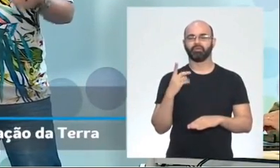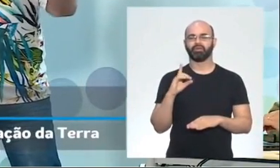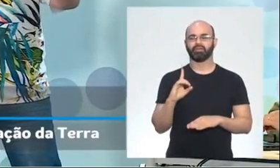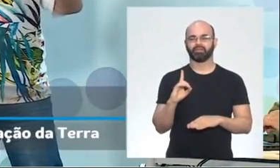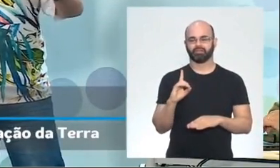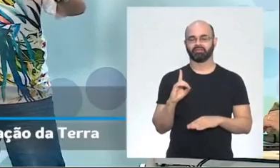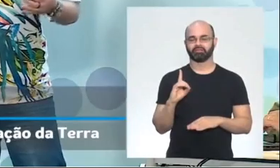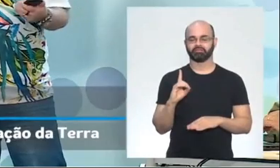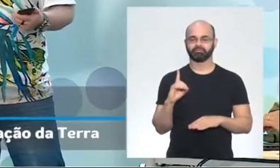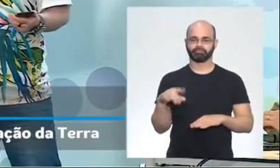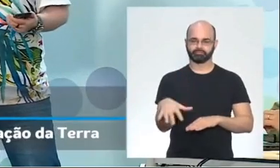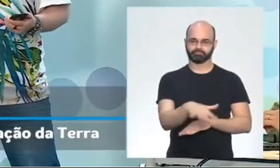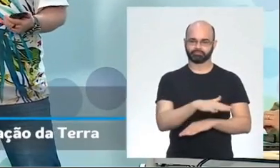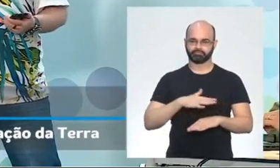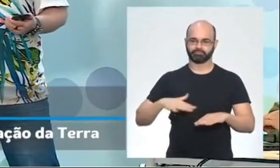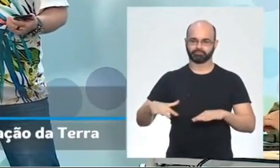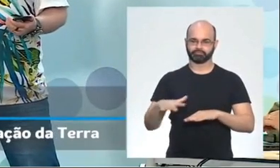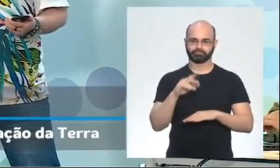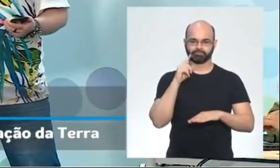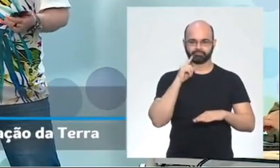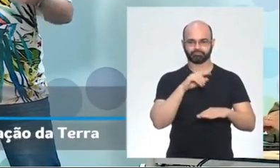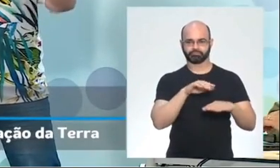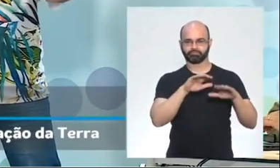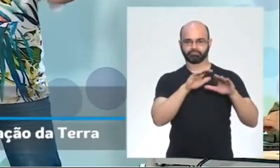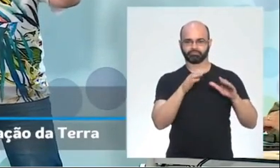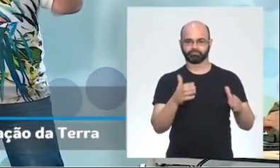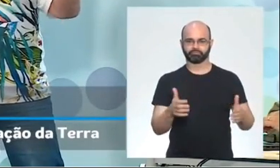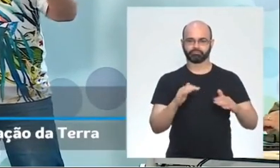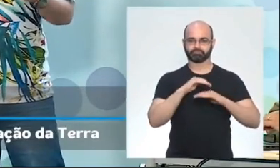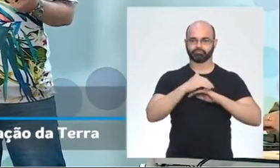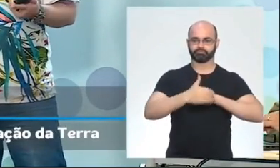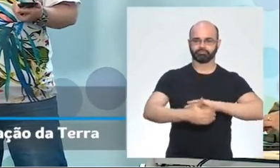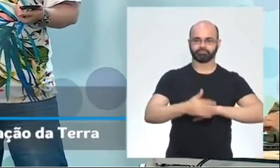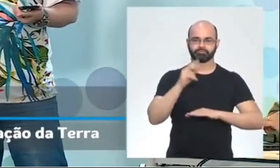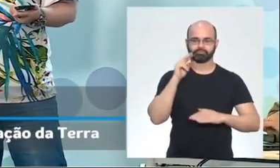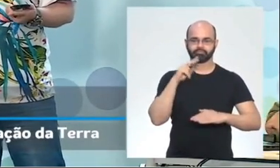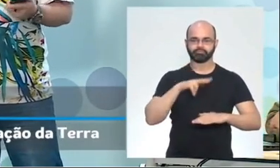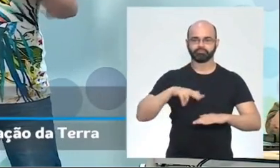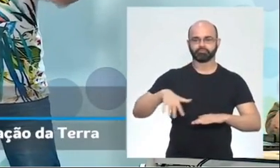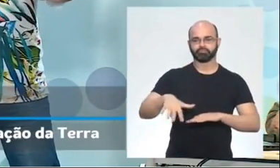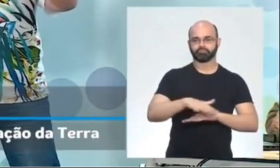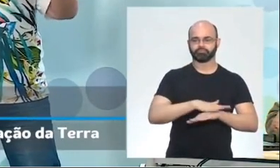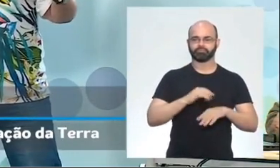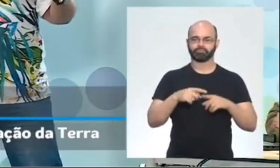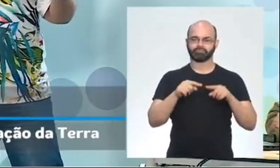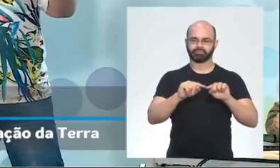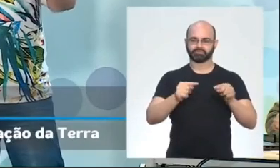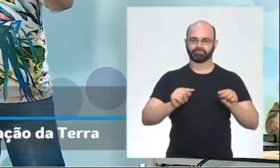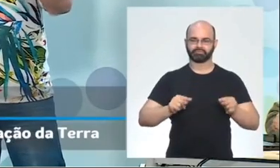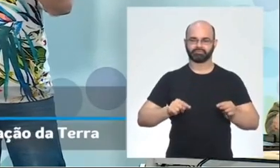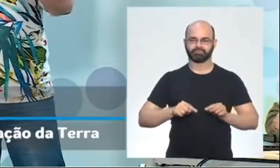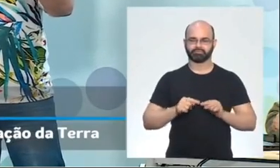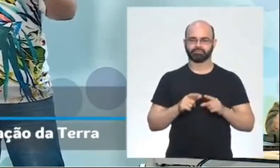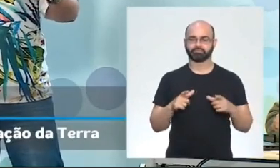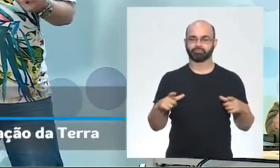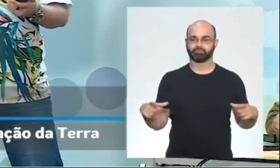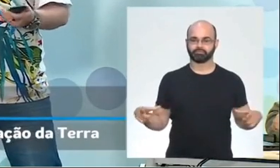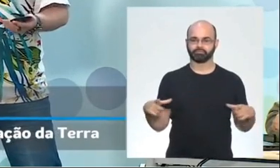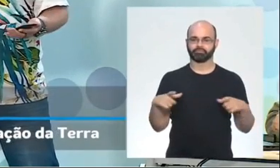real, né, da região real do morro, né? Por isso que ele tem, né, essas curvas, né, que se alargam ou se